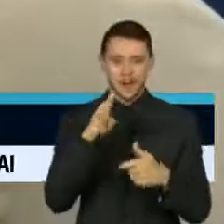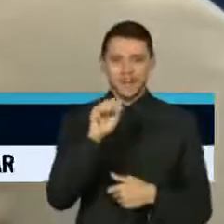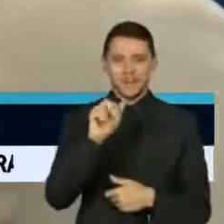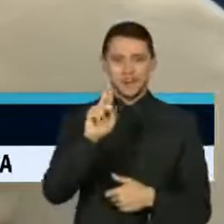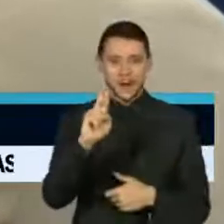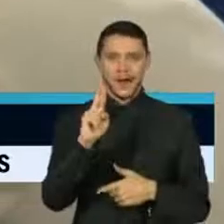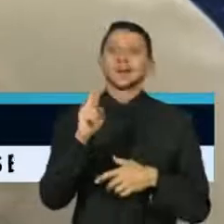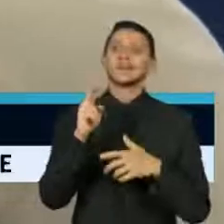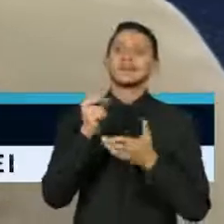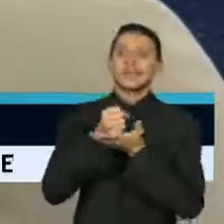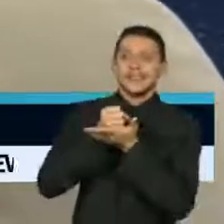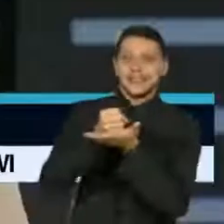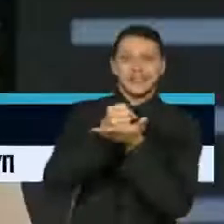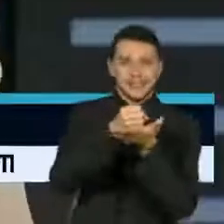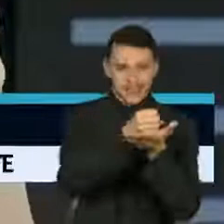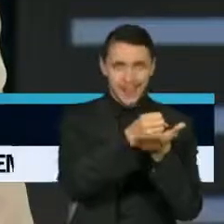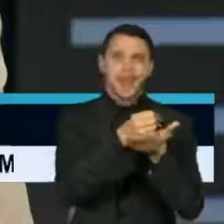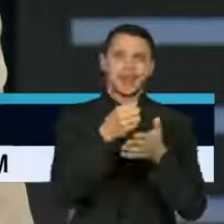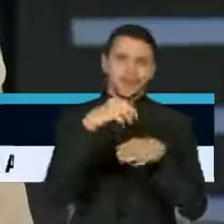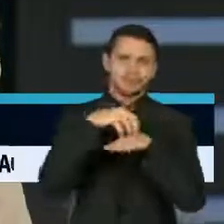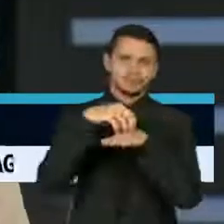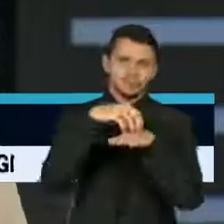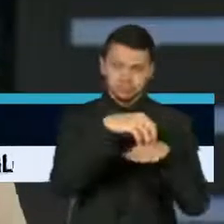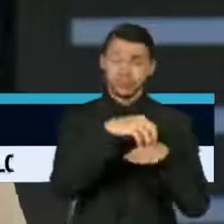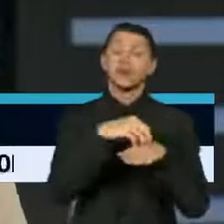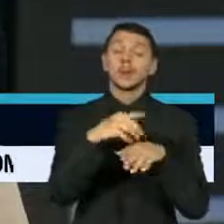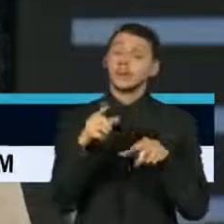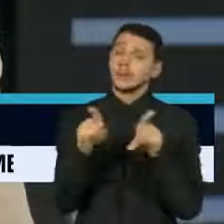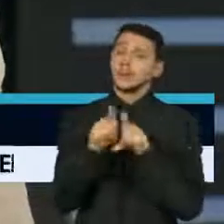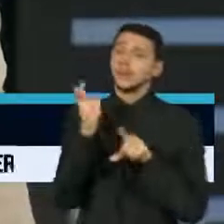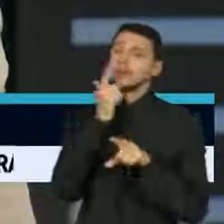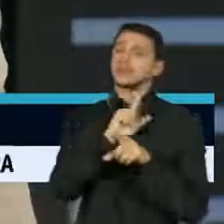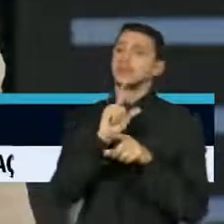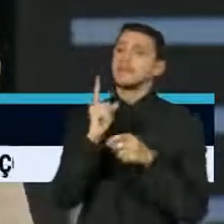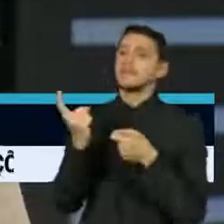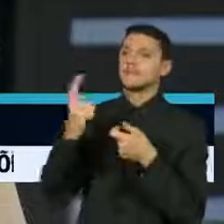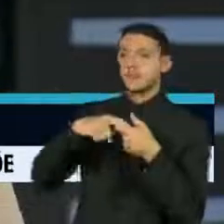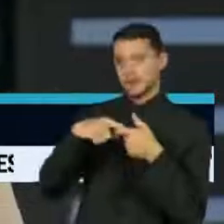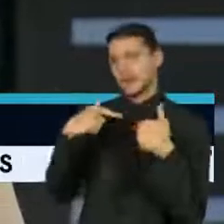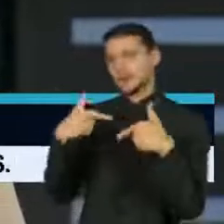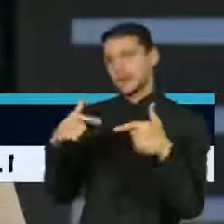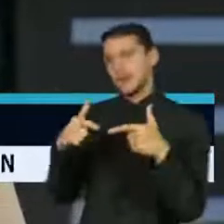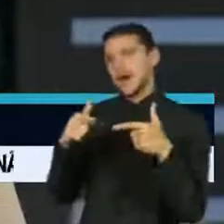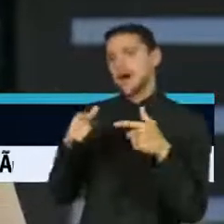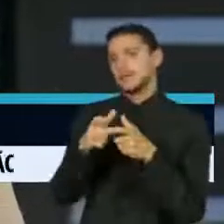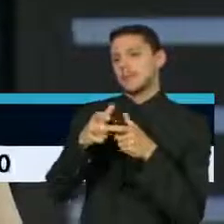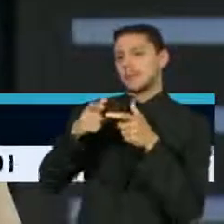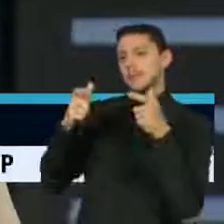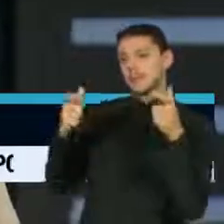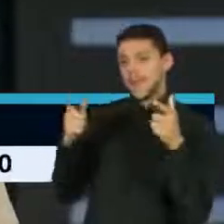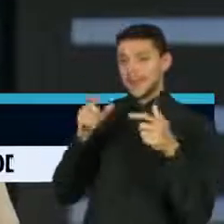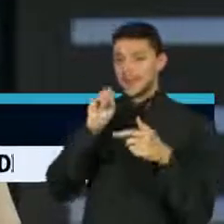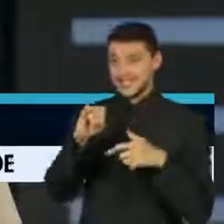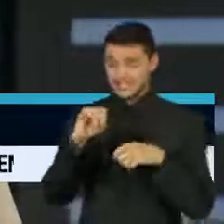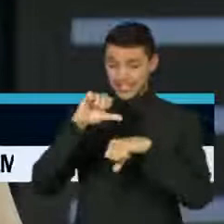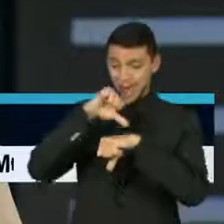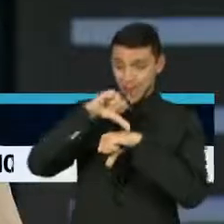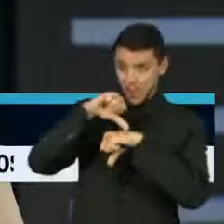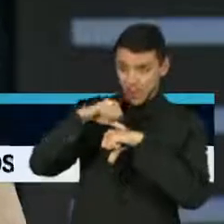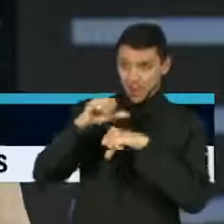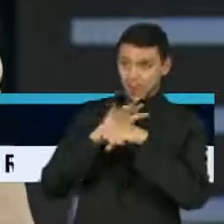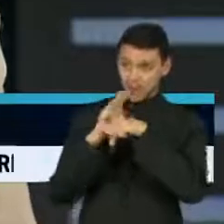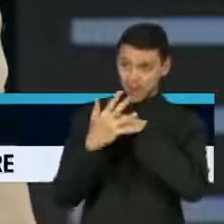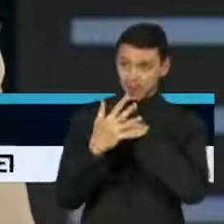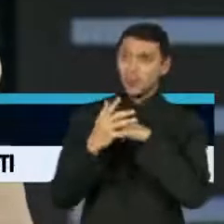entregas em geral você começa a ter uma retomada também do emprego aí se o micro diminuir um pouquinho aumenta mais a